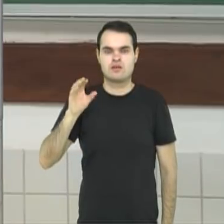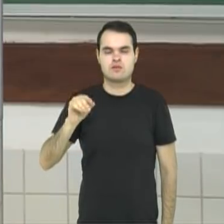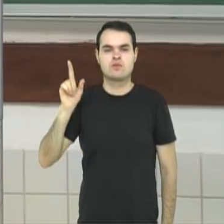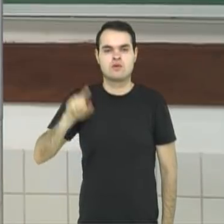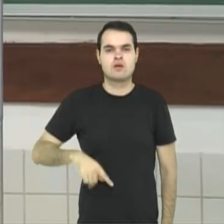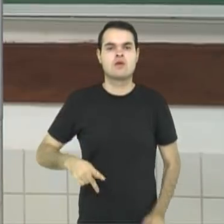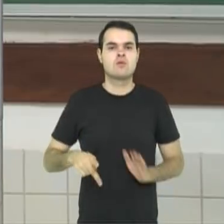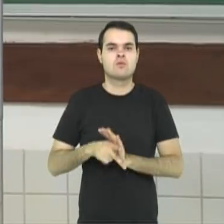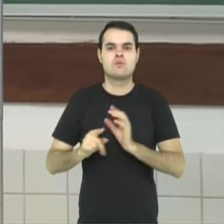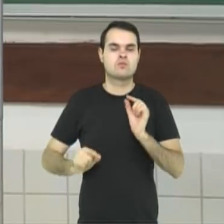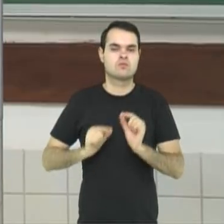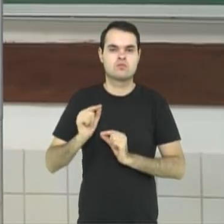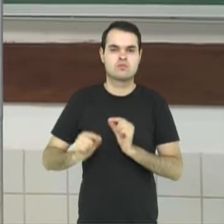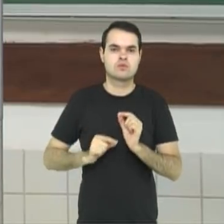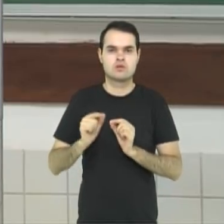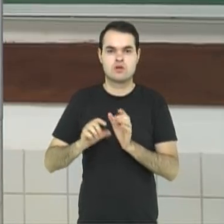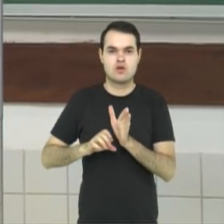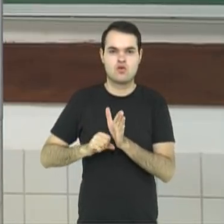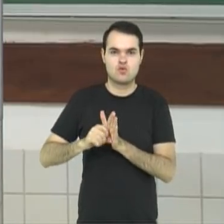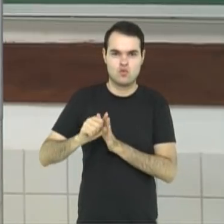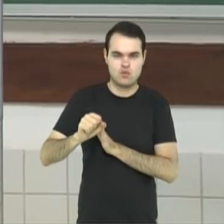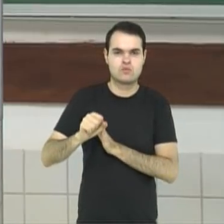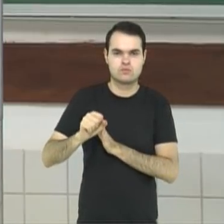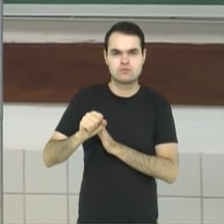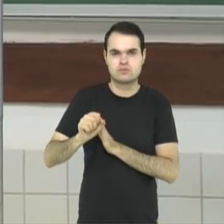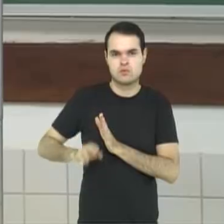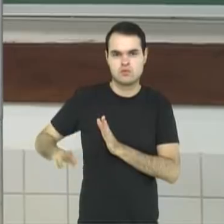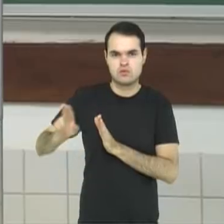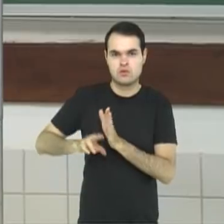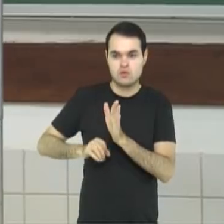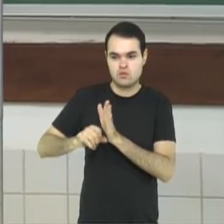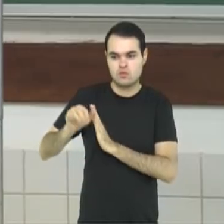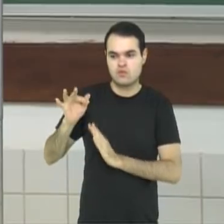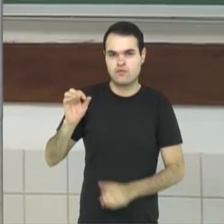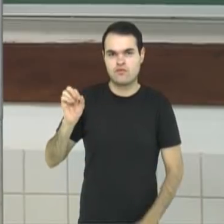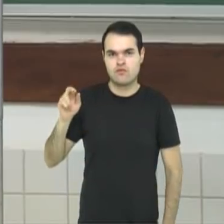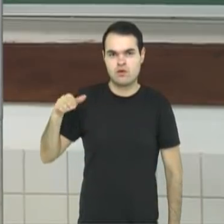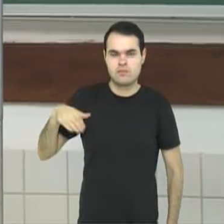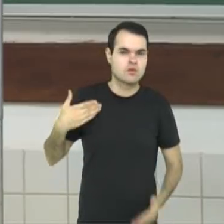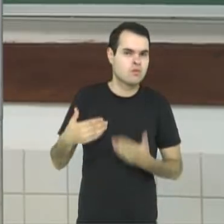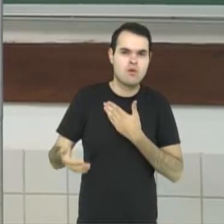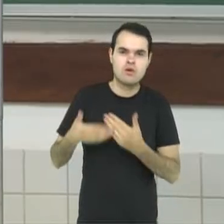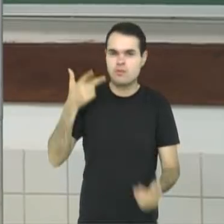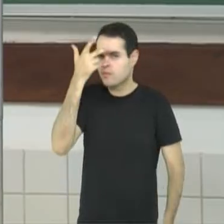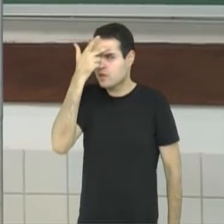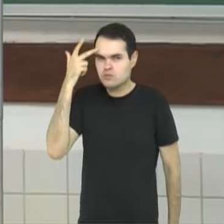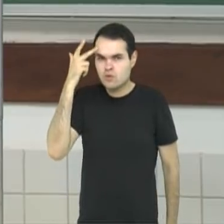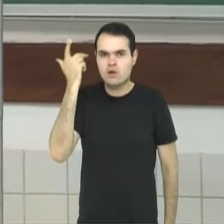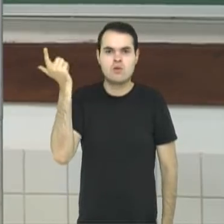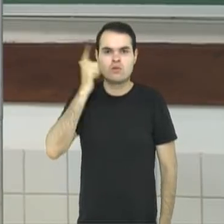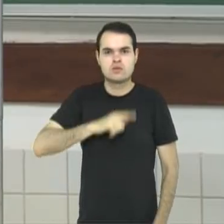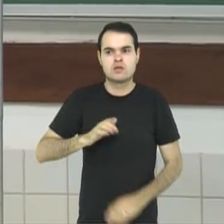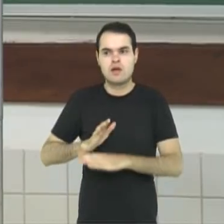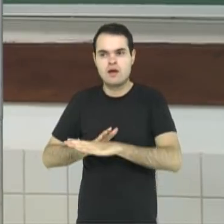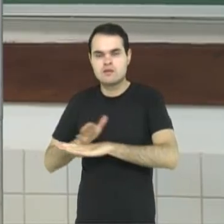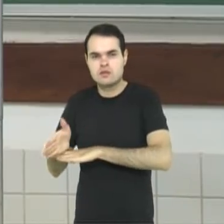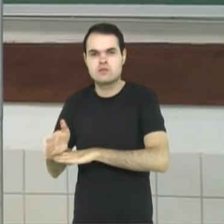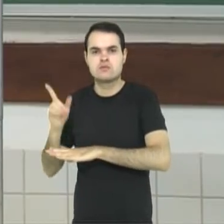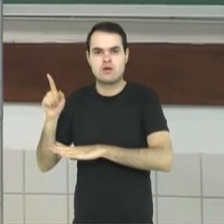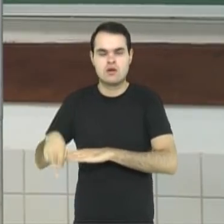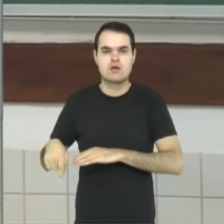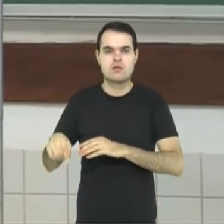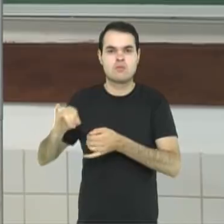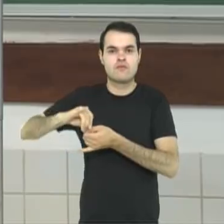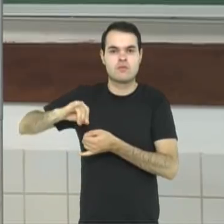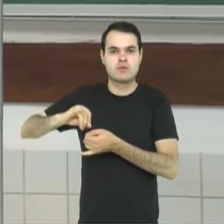gente chama de Google Form. Né? Aliás, o Google Form qualquer pessoa pode, né, ter acesso a ele, é uma